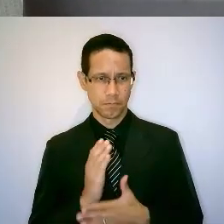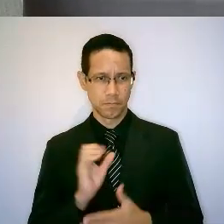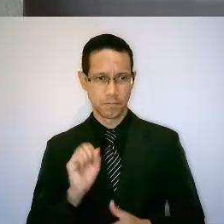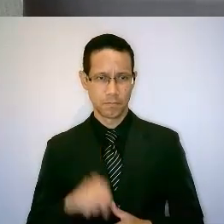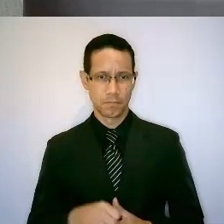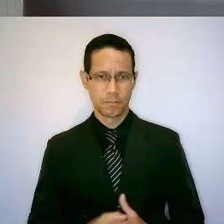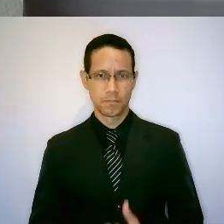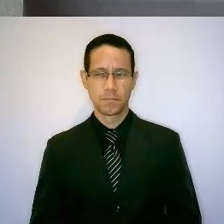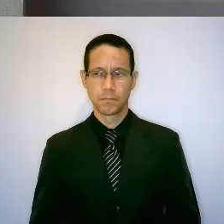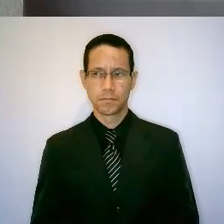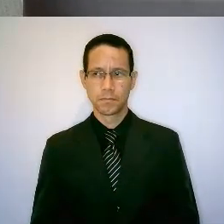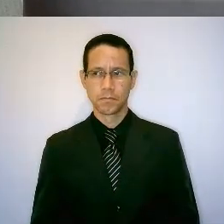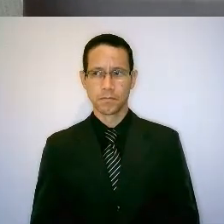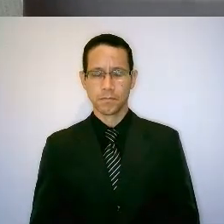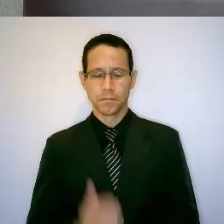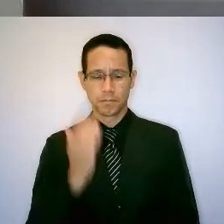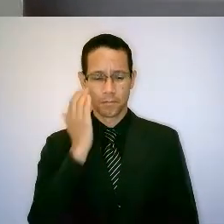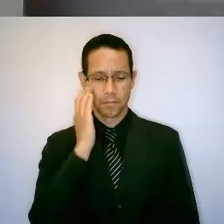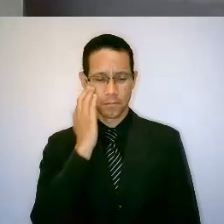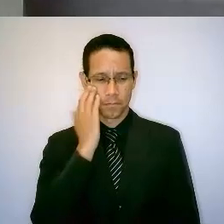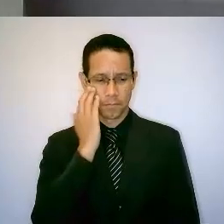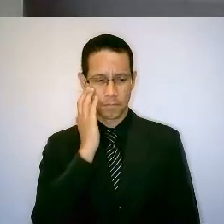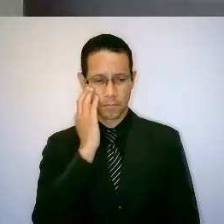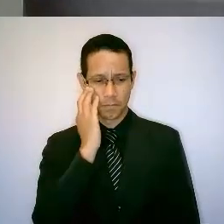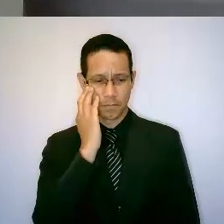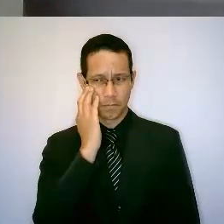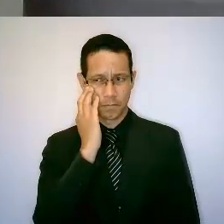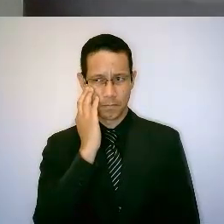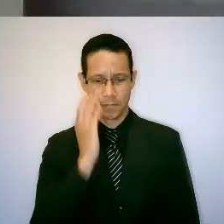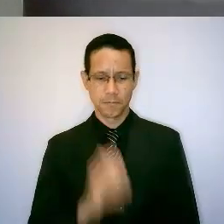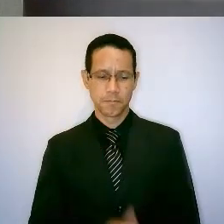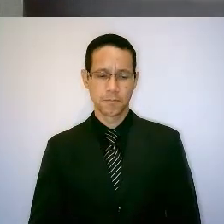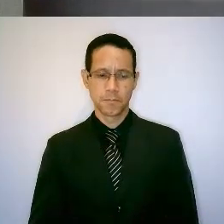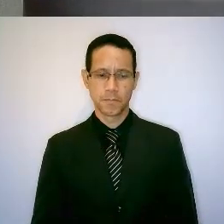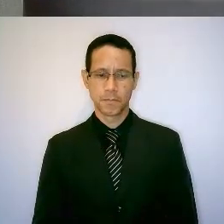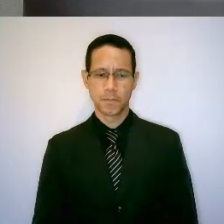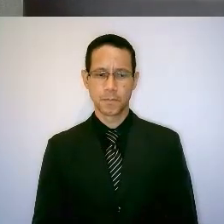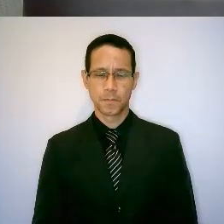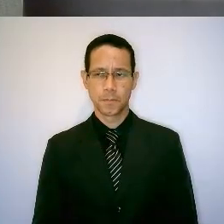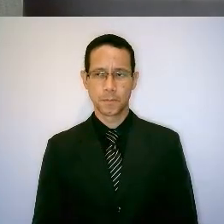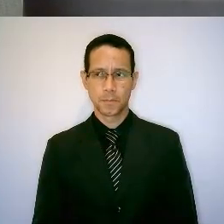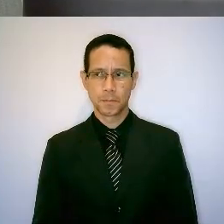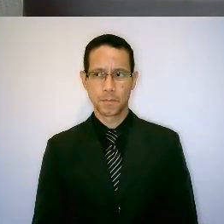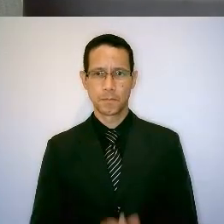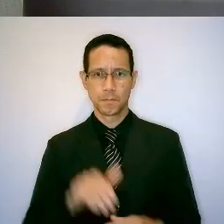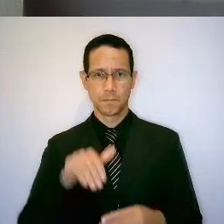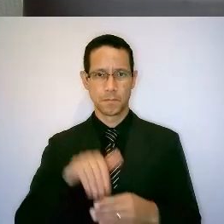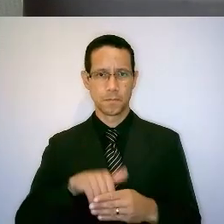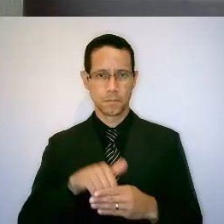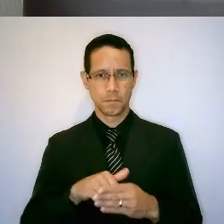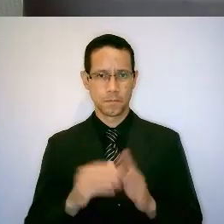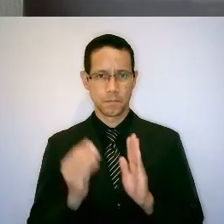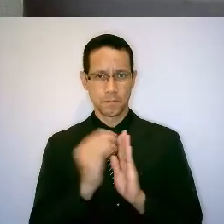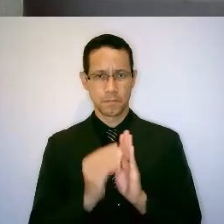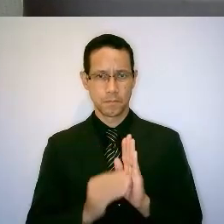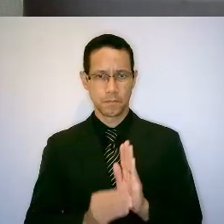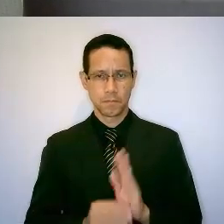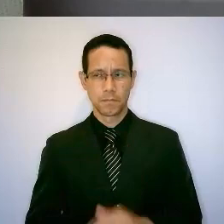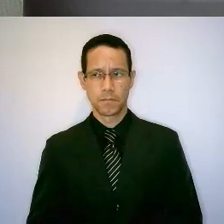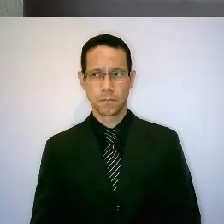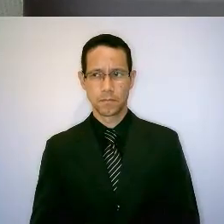a esse entendimento o entendimento que aqui foi consignado no voto penso que essa